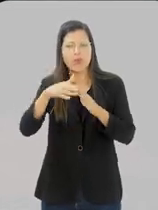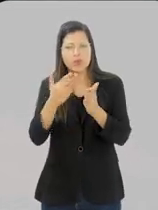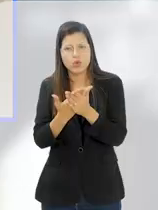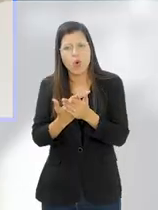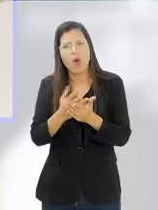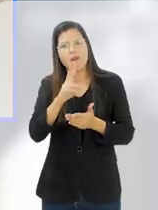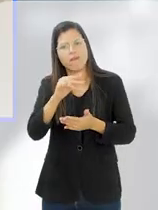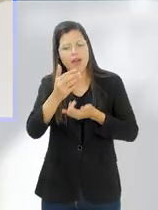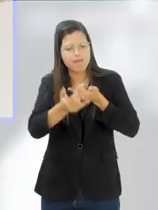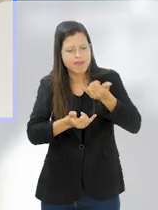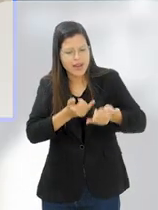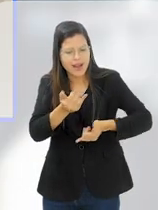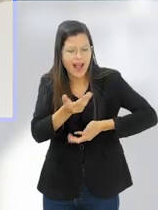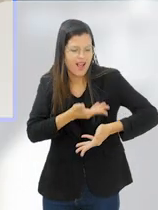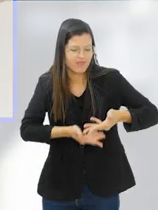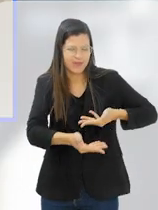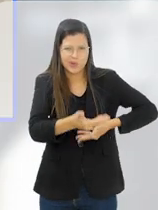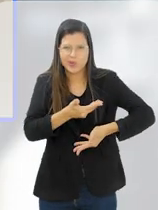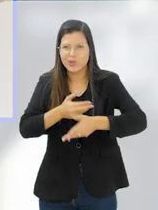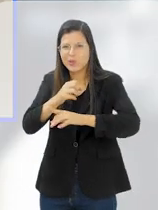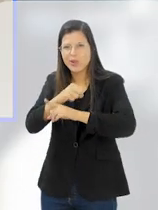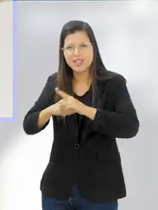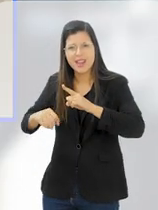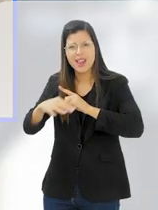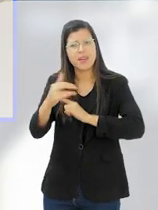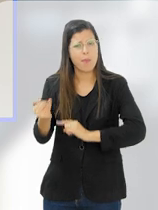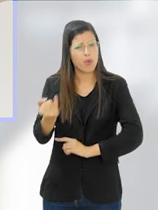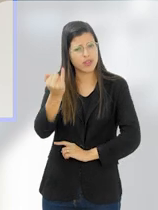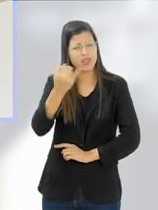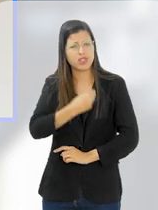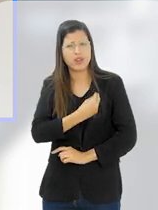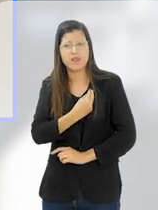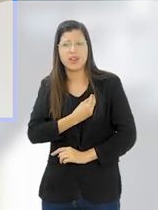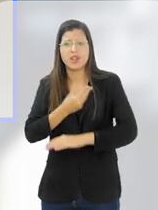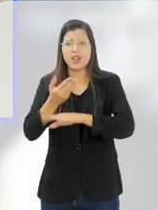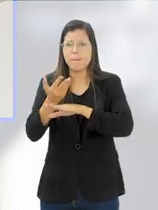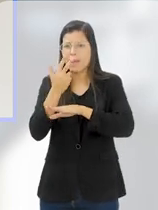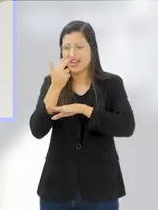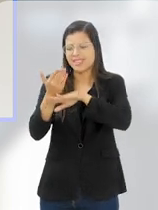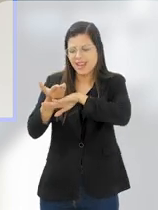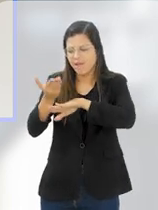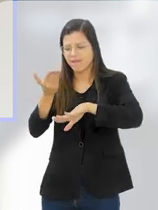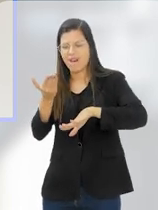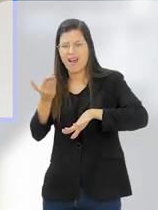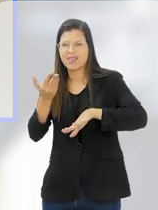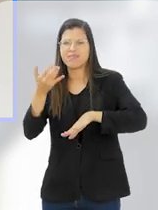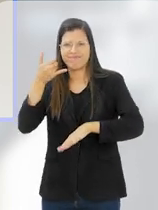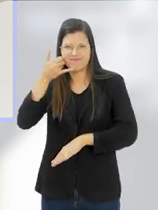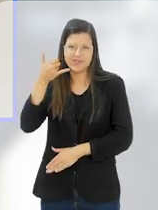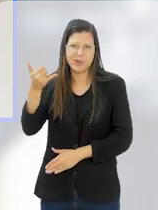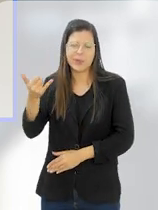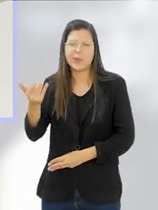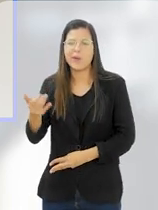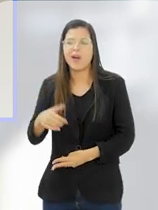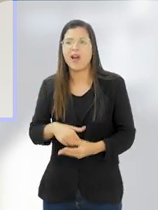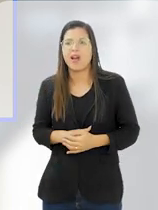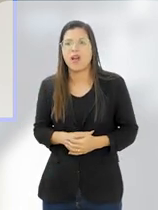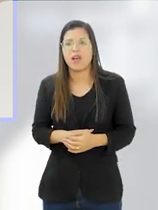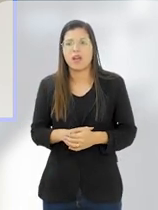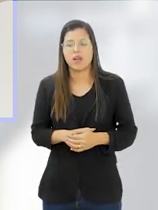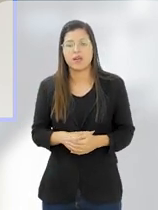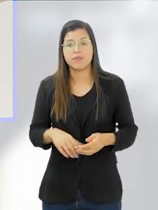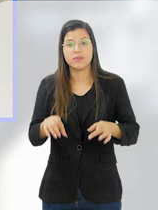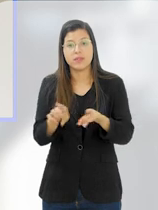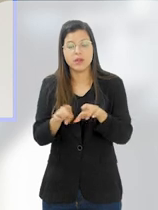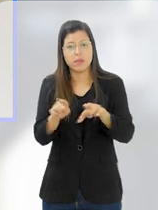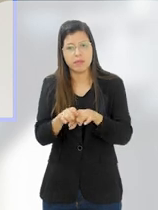vai brincar no recreio, que são momentos também muito importantes para a vida dela. Afasta ela um pouco da telinha. São medidas, por exemplo,